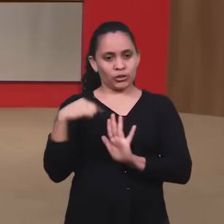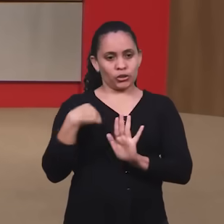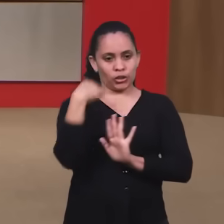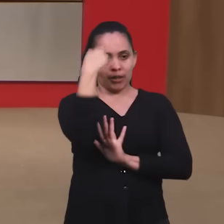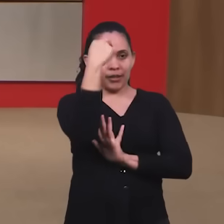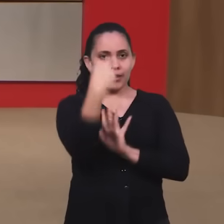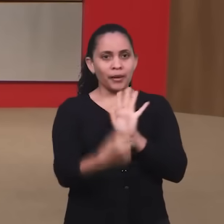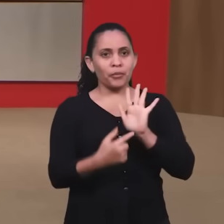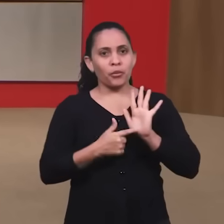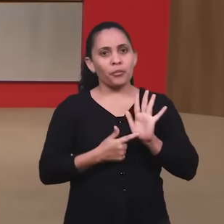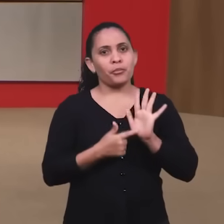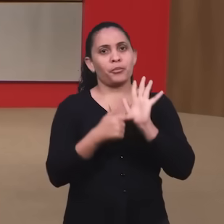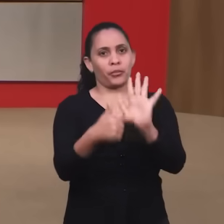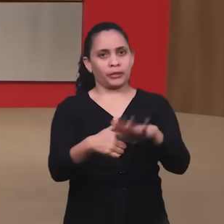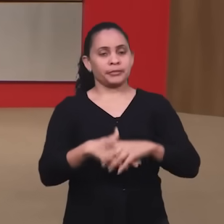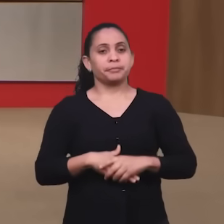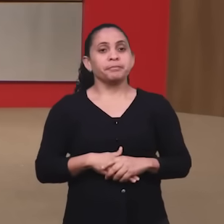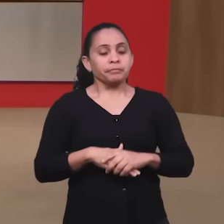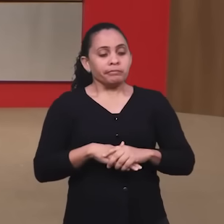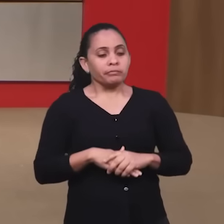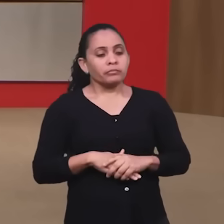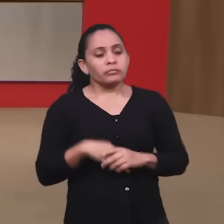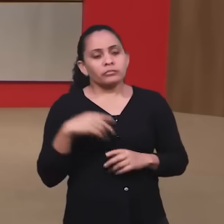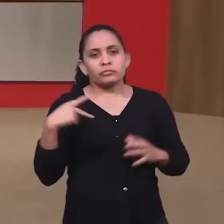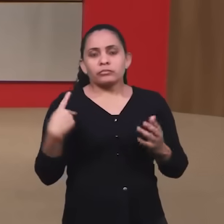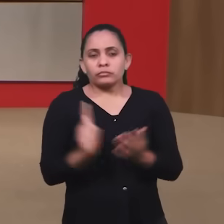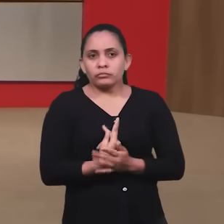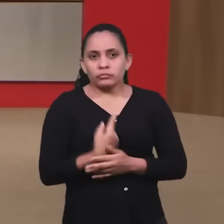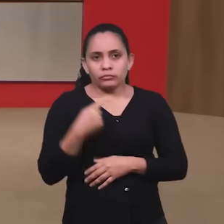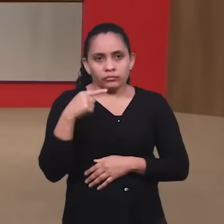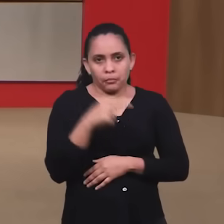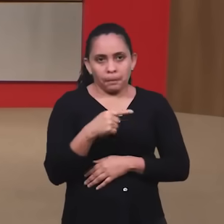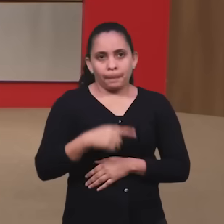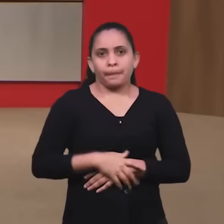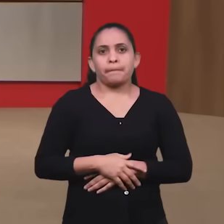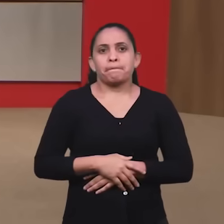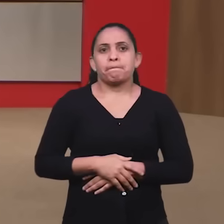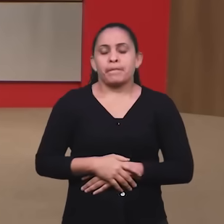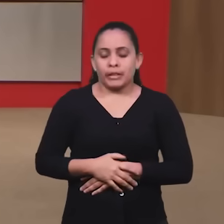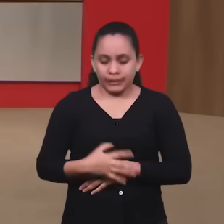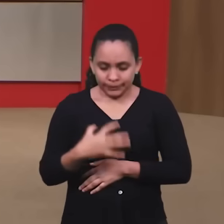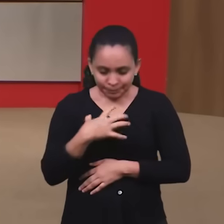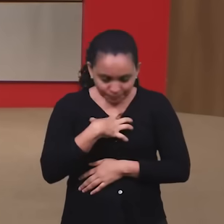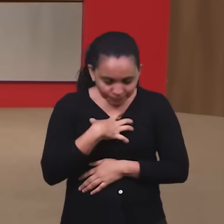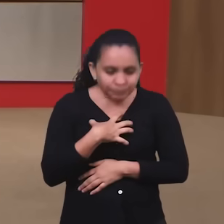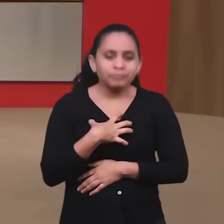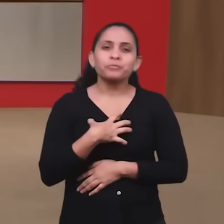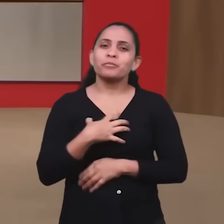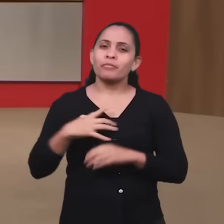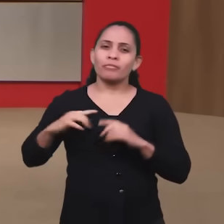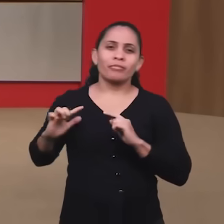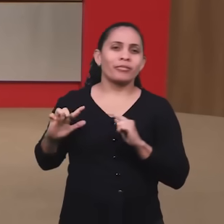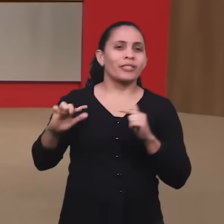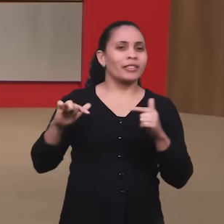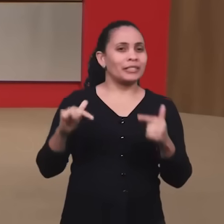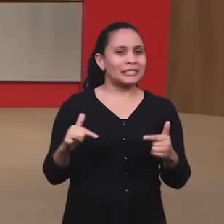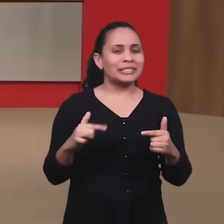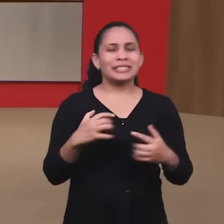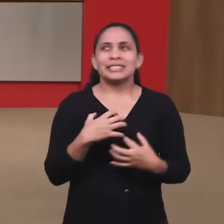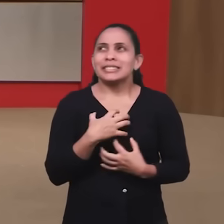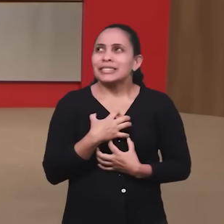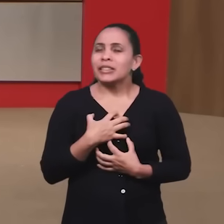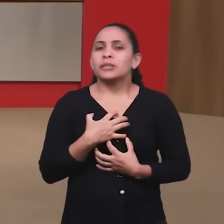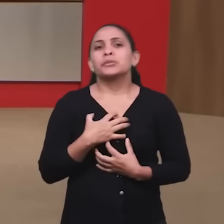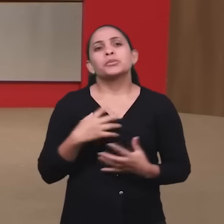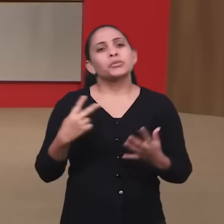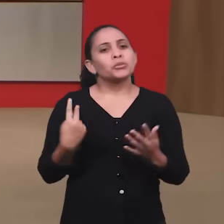nós lemos, quando ele se depara com aquela situação, ele é movido por tanta